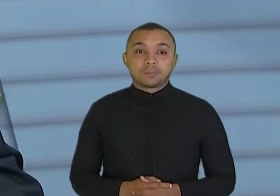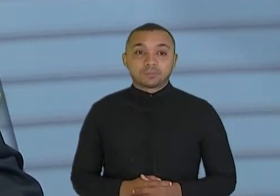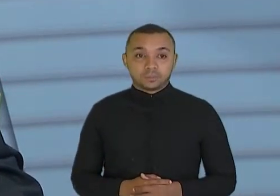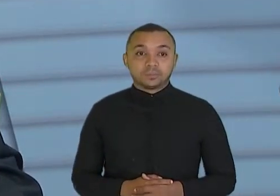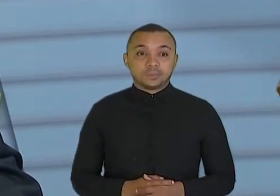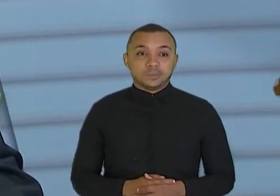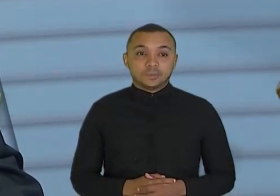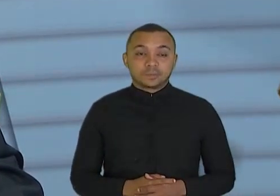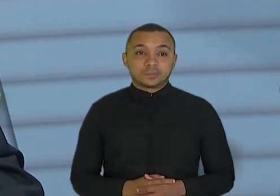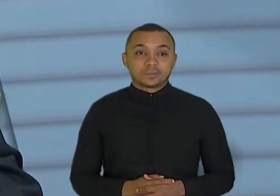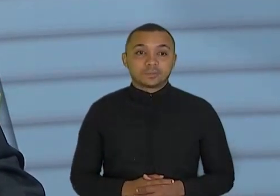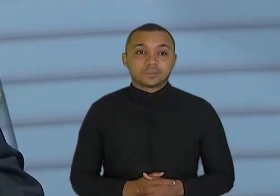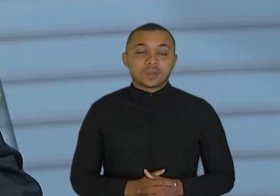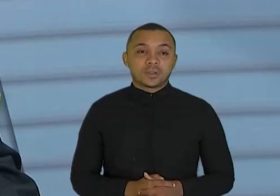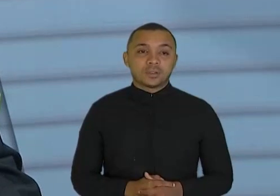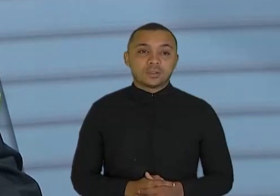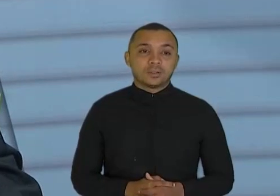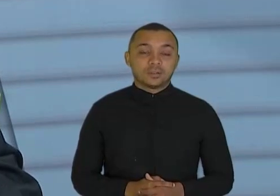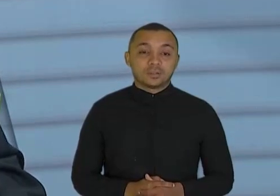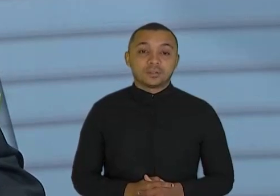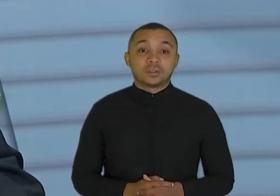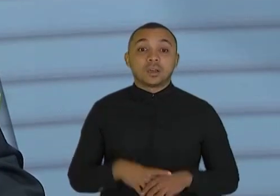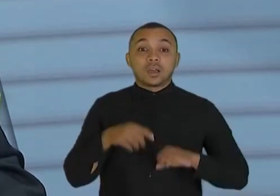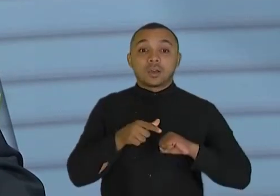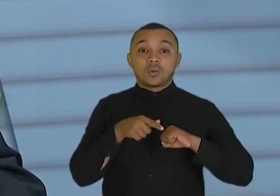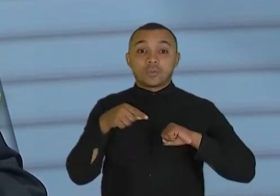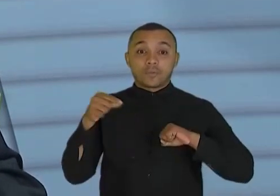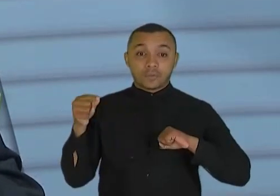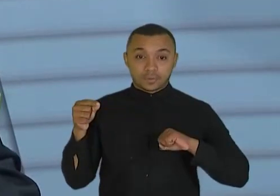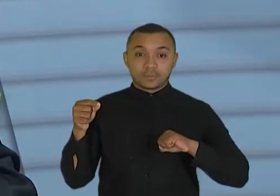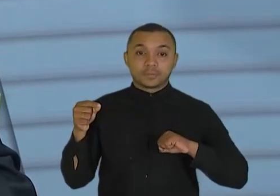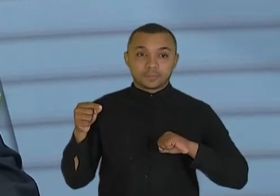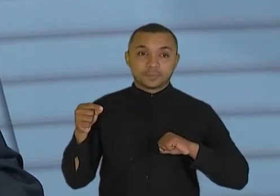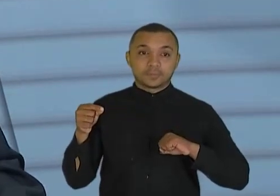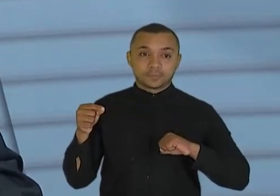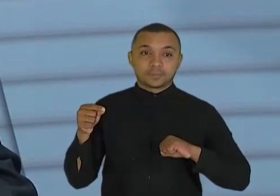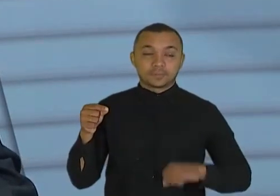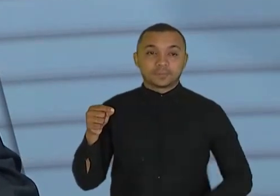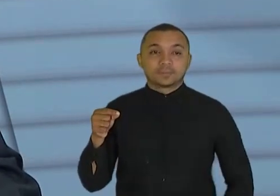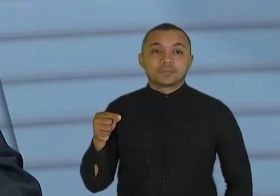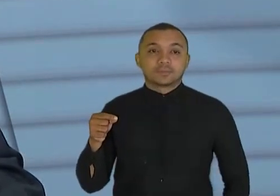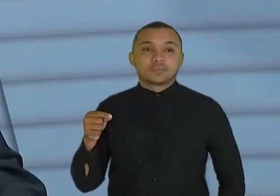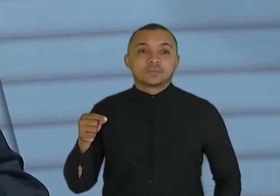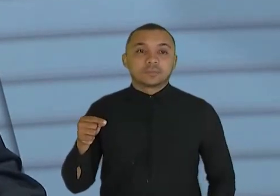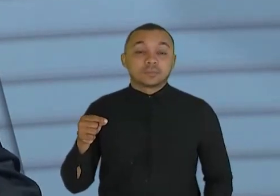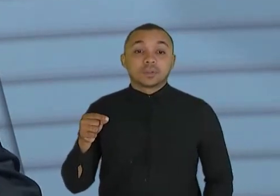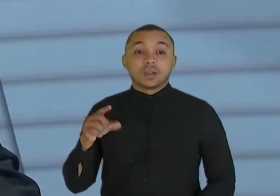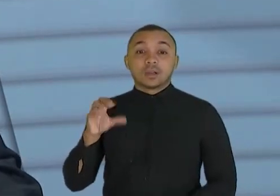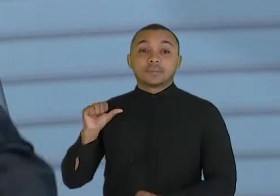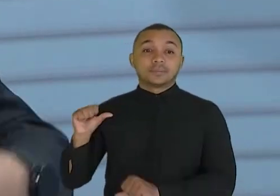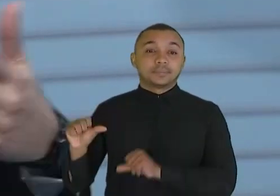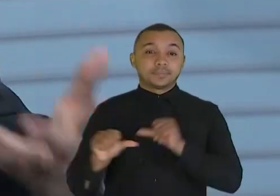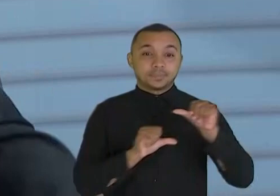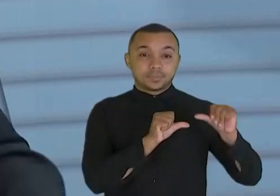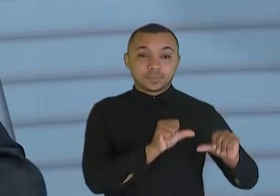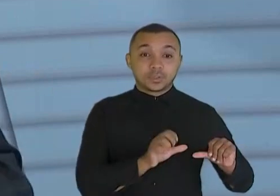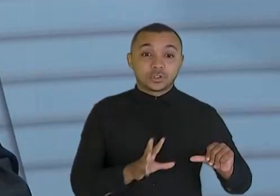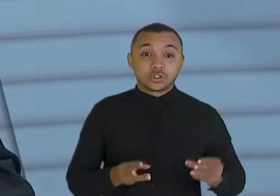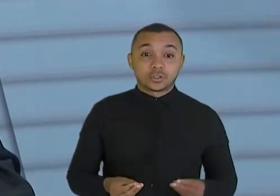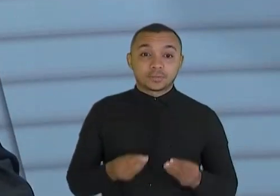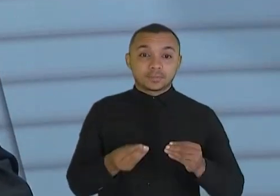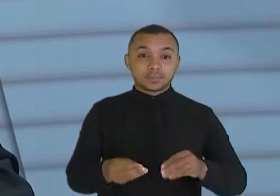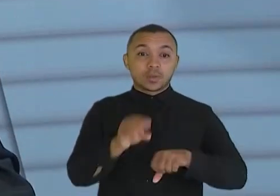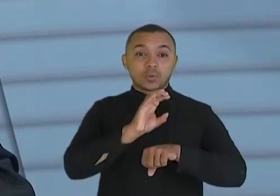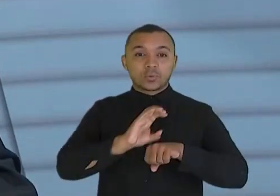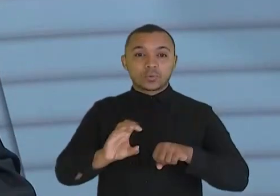um centro de recondicionamento tecnológico dentro da Unifor e lá nós recondicionamos computadores, equipamentos eletrônicos, transformamos, damos curso também para